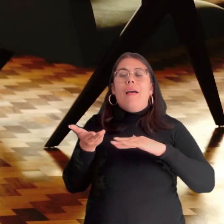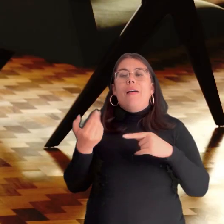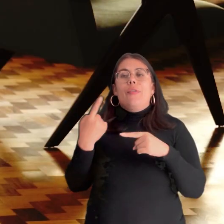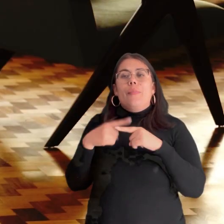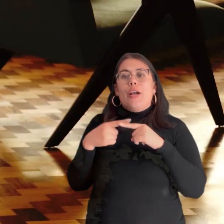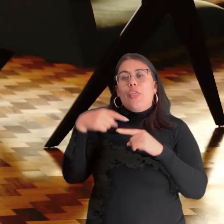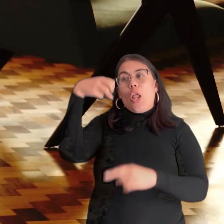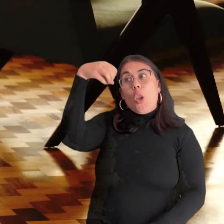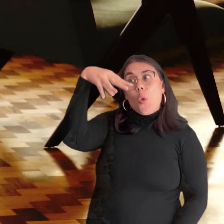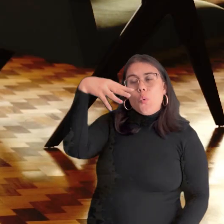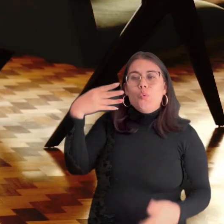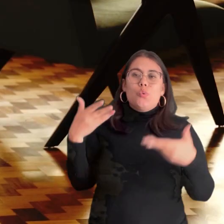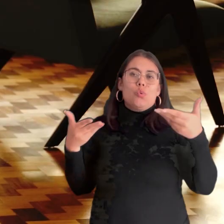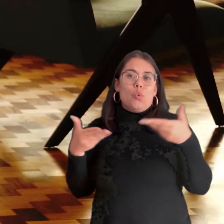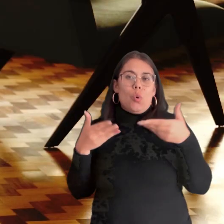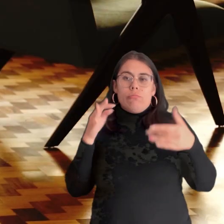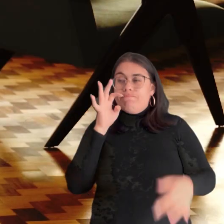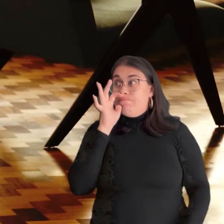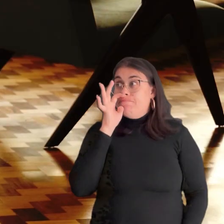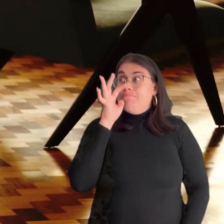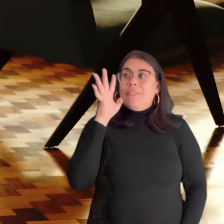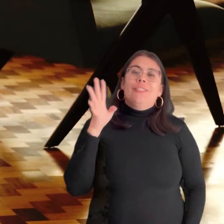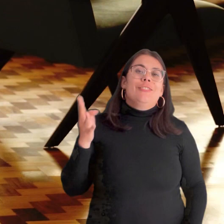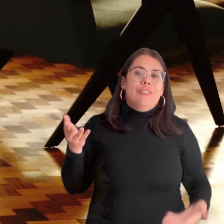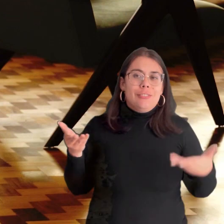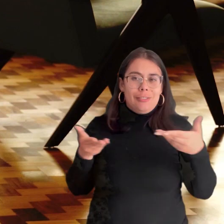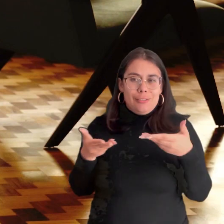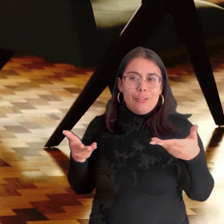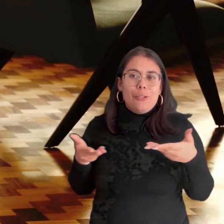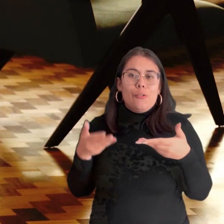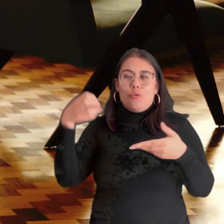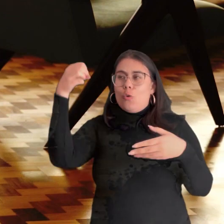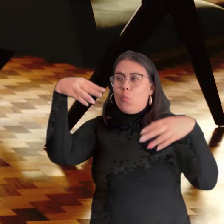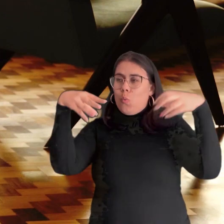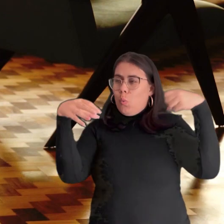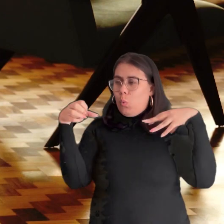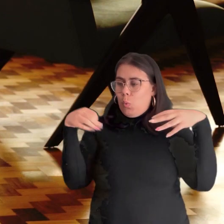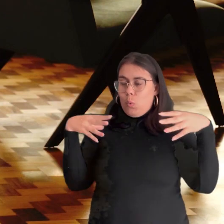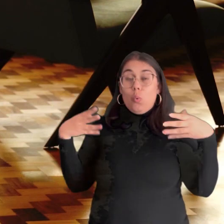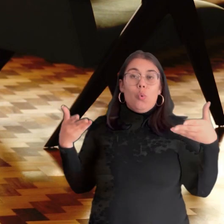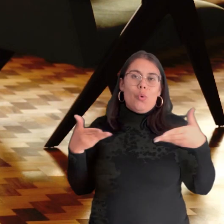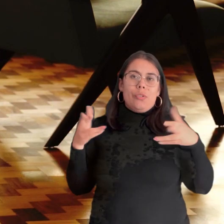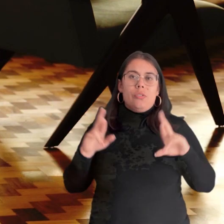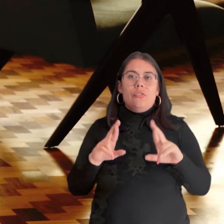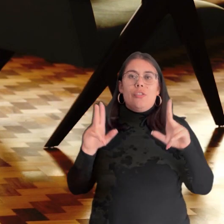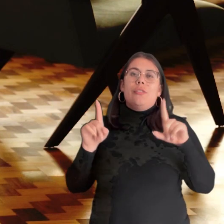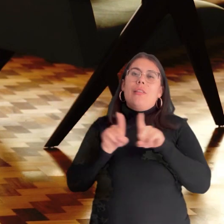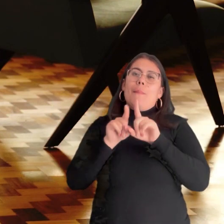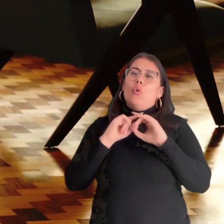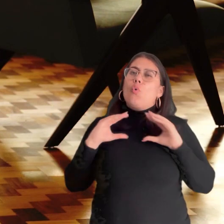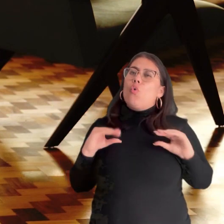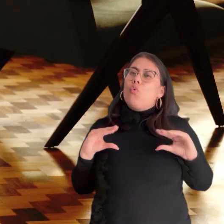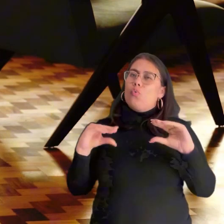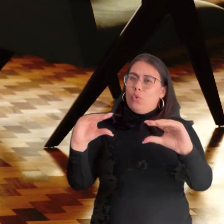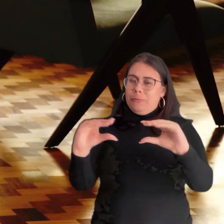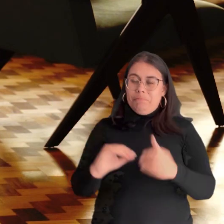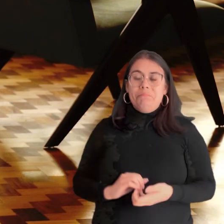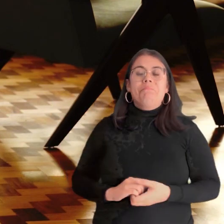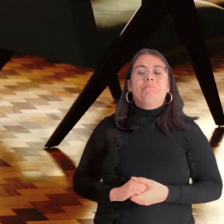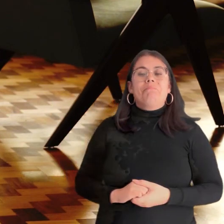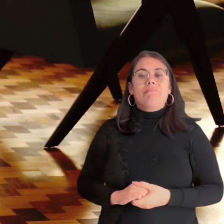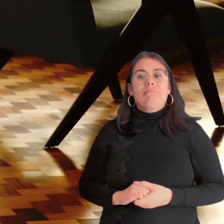de soluções luminotécnicas e de conforto, né? A casa em si, a reforma em